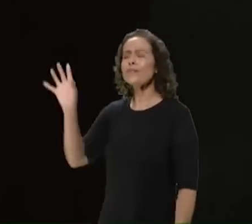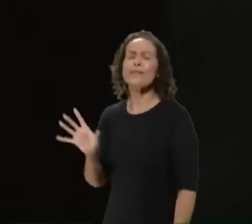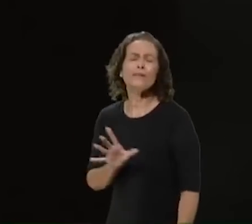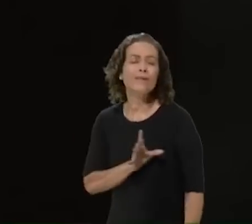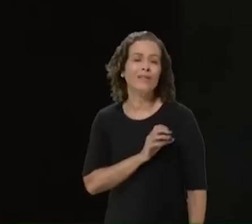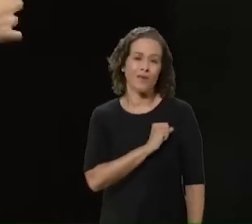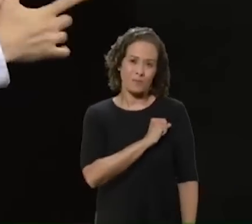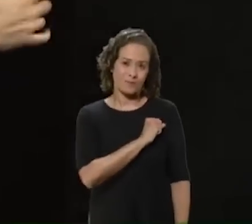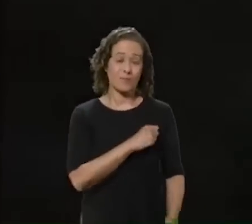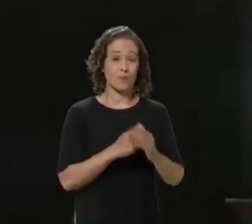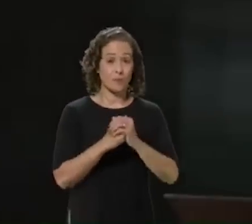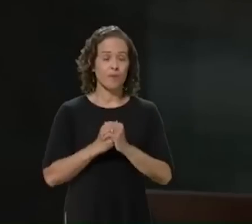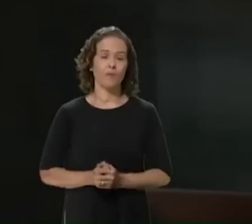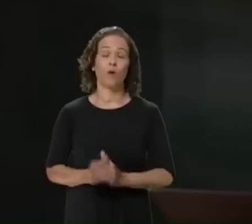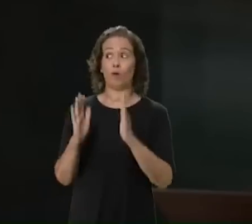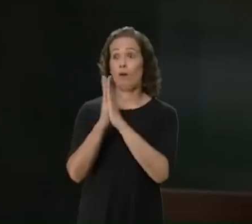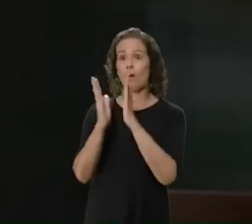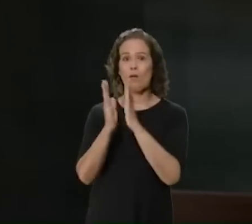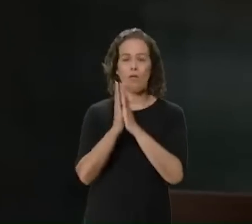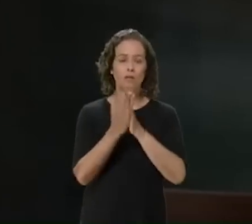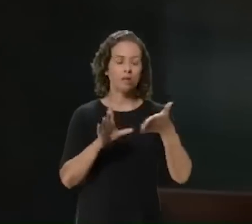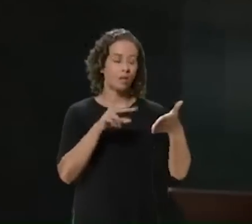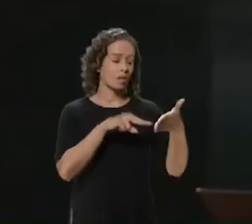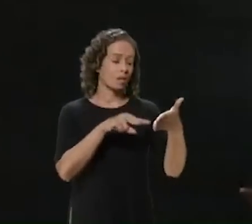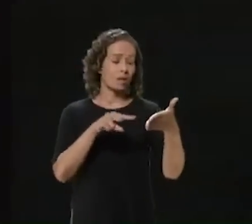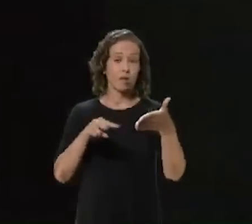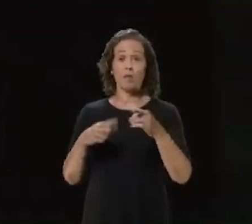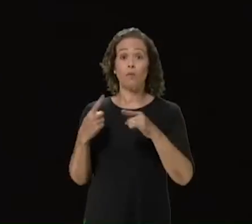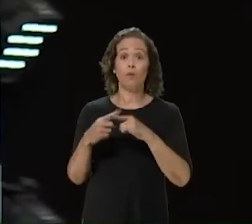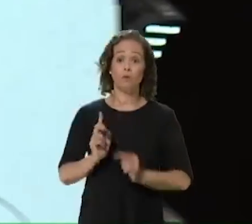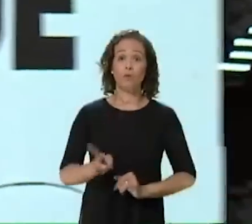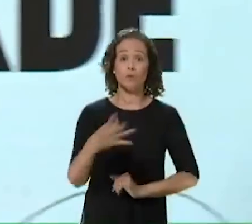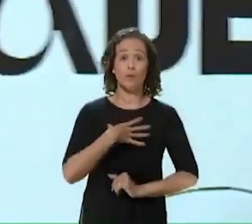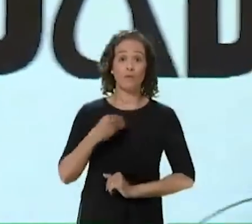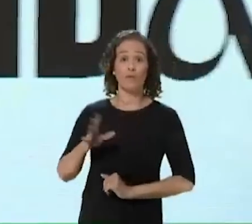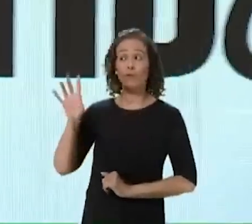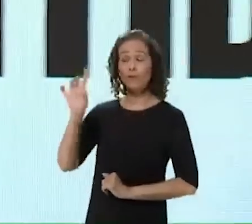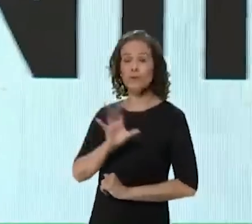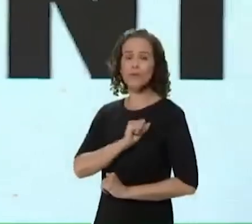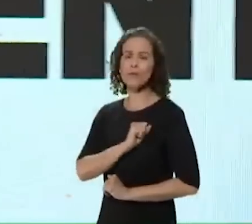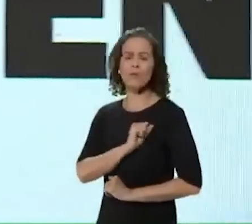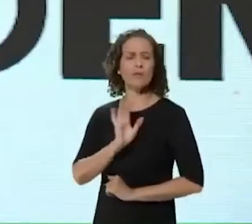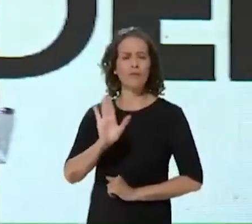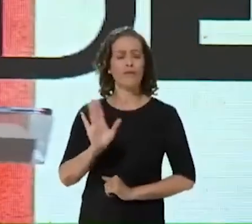falando? Aí eu vou orar e ler minha Bíblia aqui para eu continuar filho amado. Não, não. O que você é, você